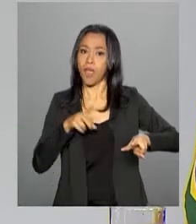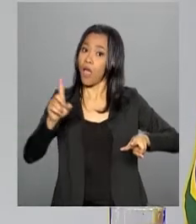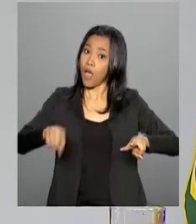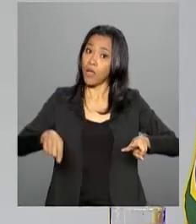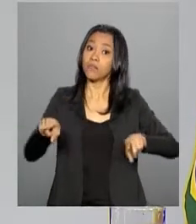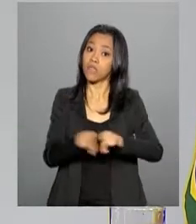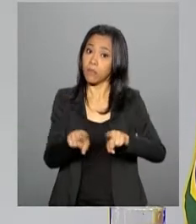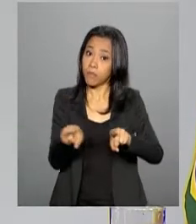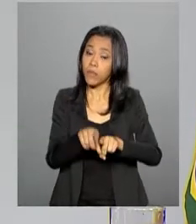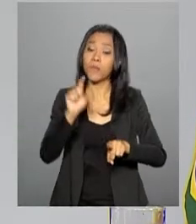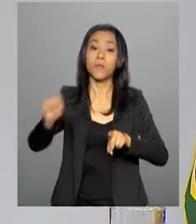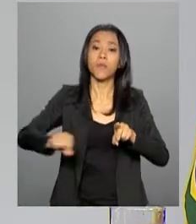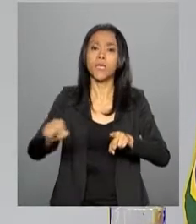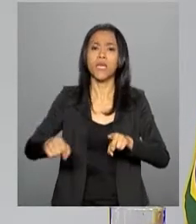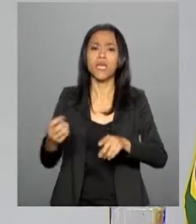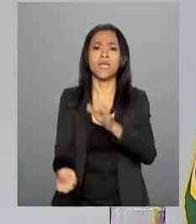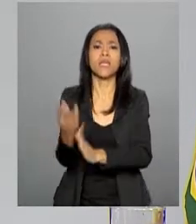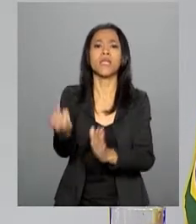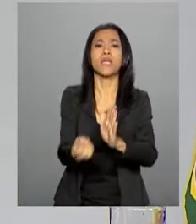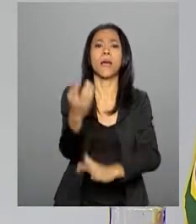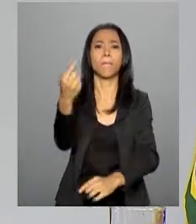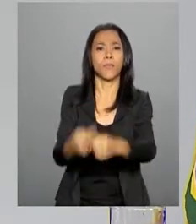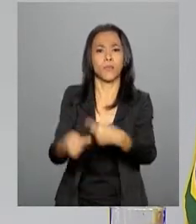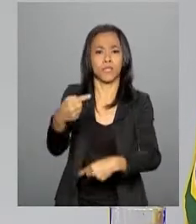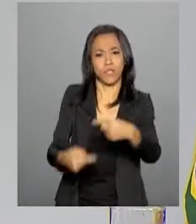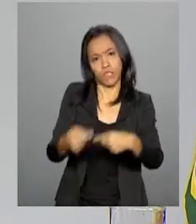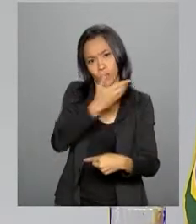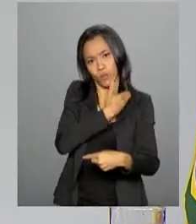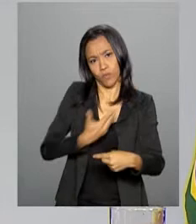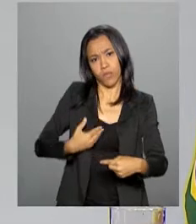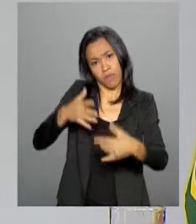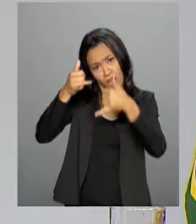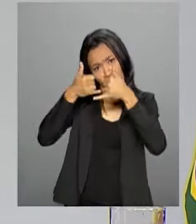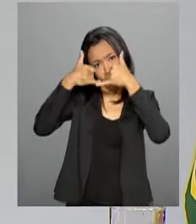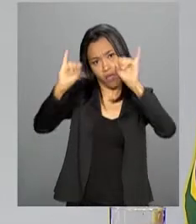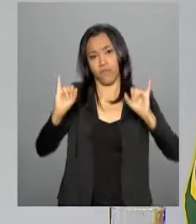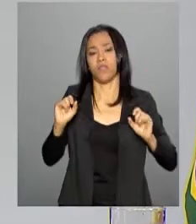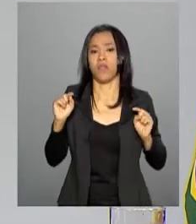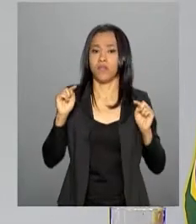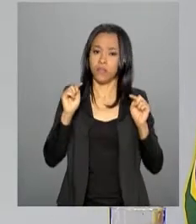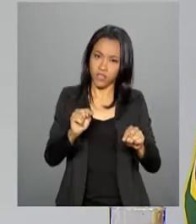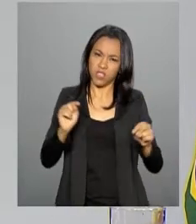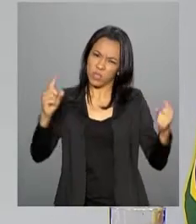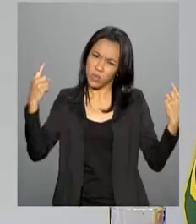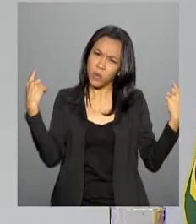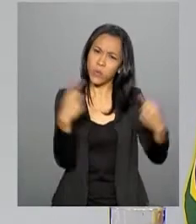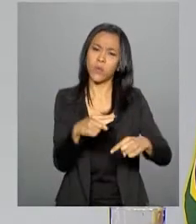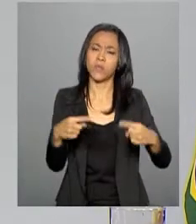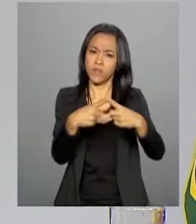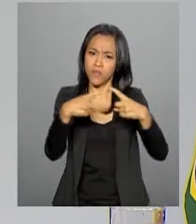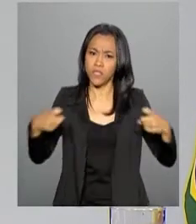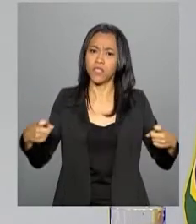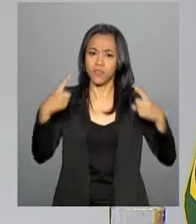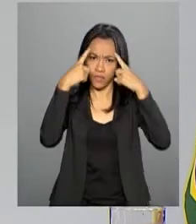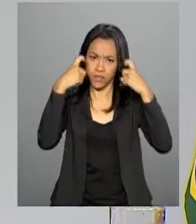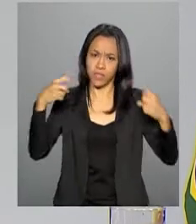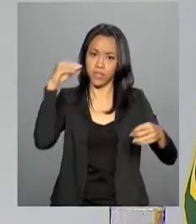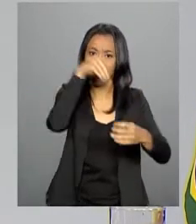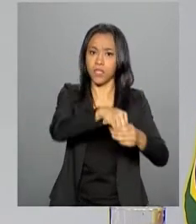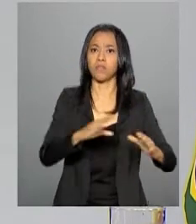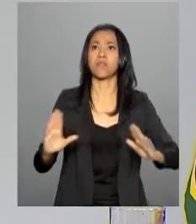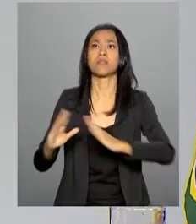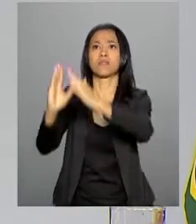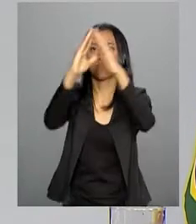-se, acima de tudo, de estabelecer políticas públicas de prevenção e de enfrentamento à violência doméstica e ir à